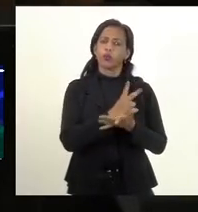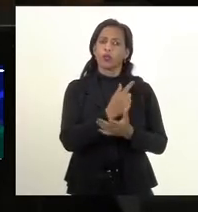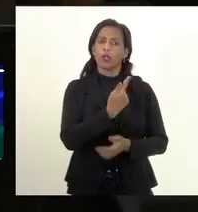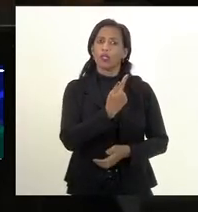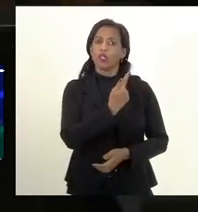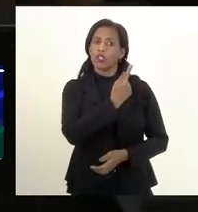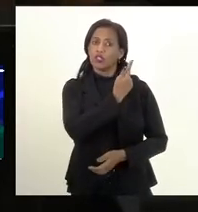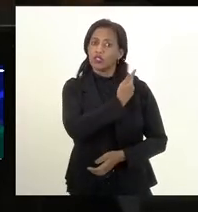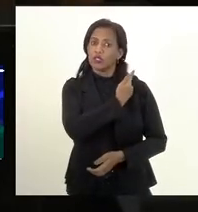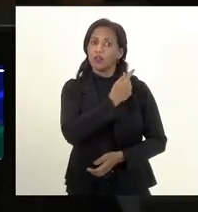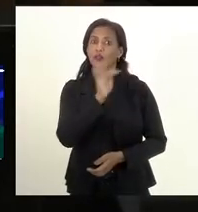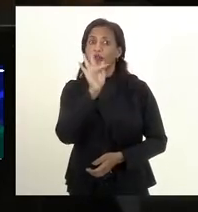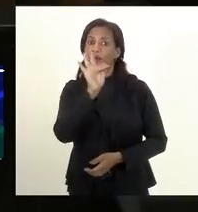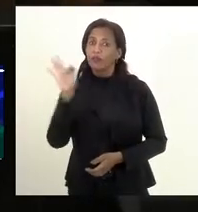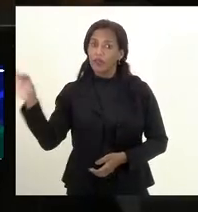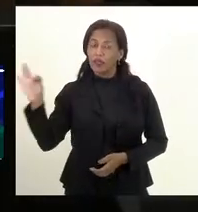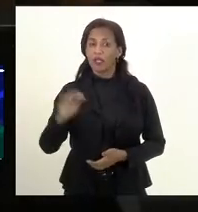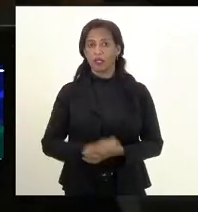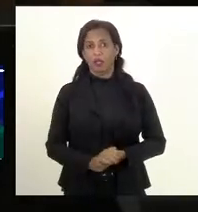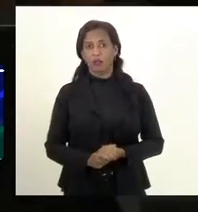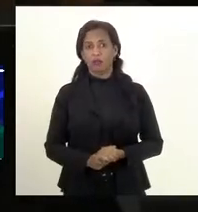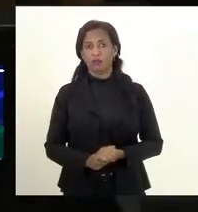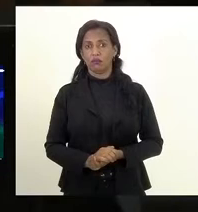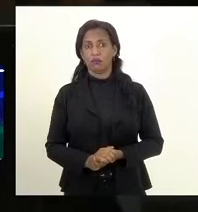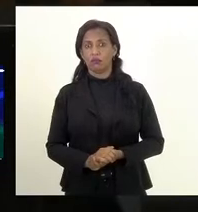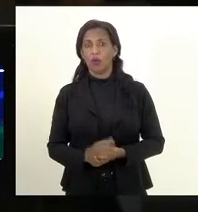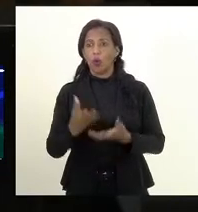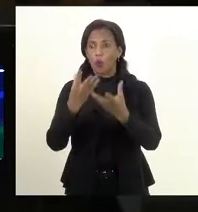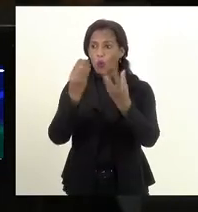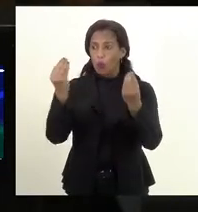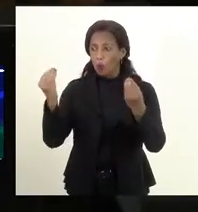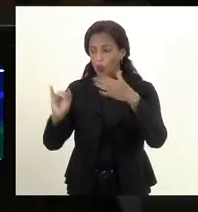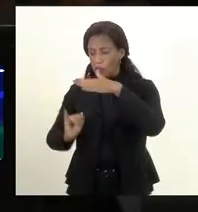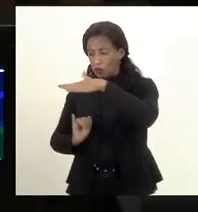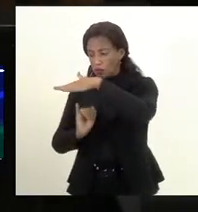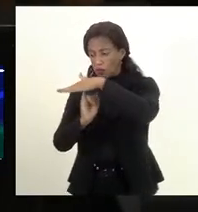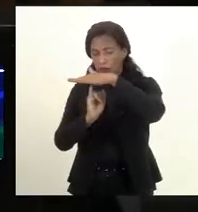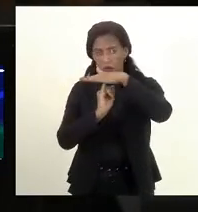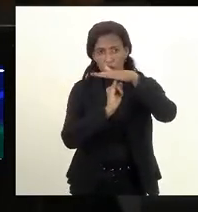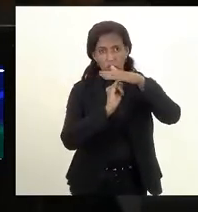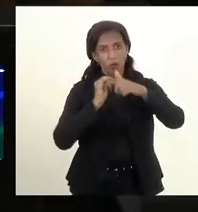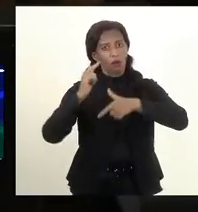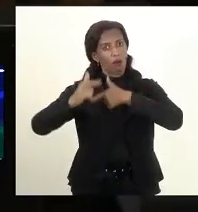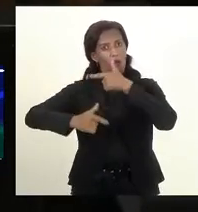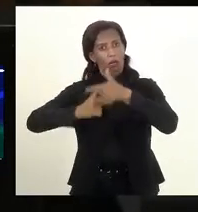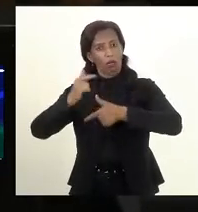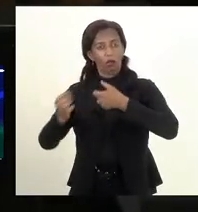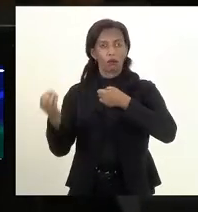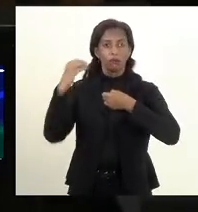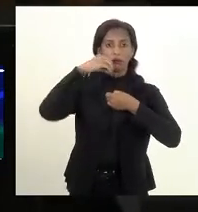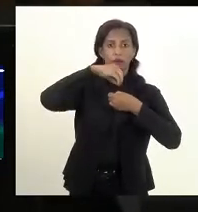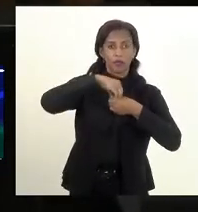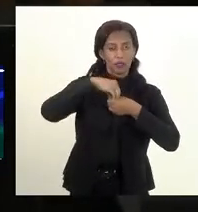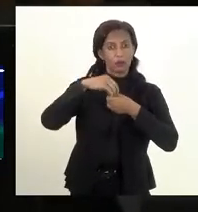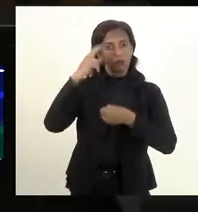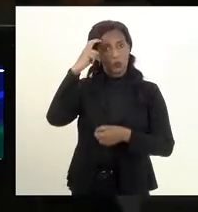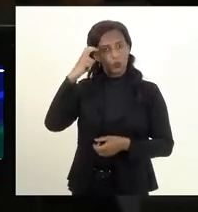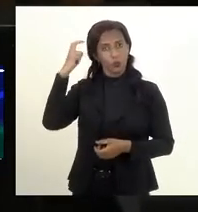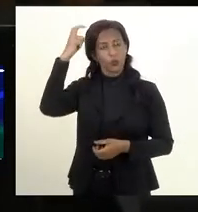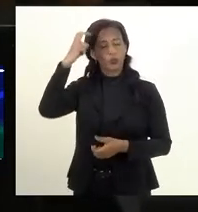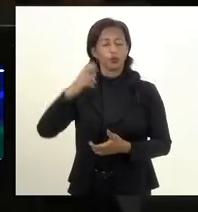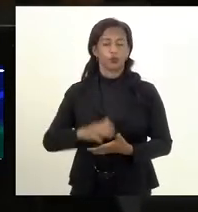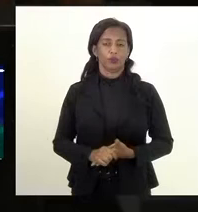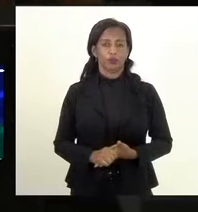gestão Federal abrigando diversas instituições federais da área da cultura é esse o